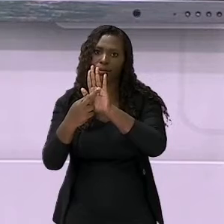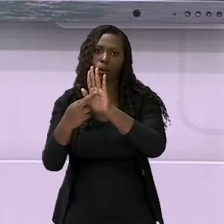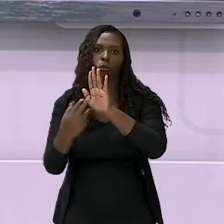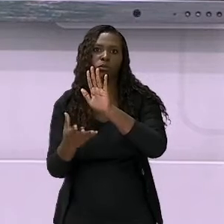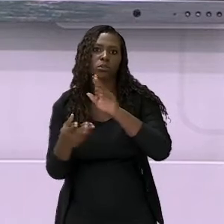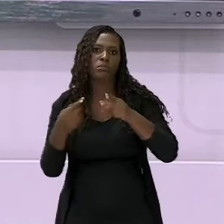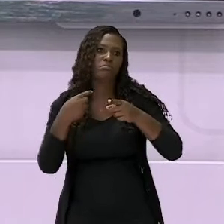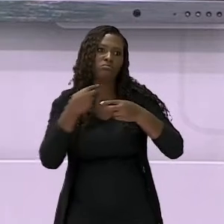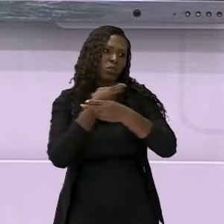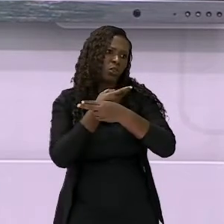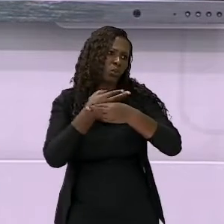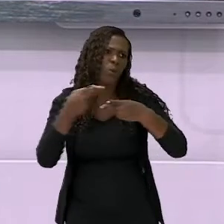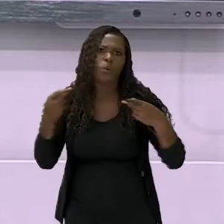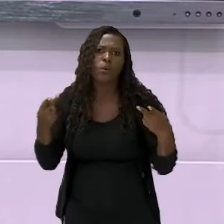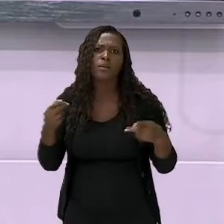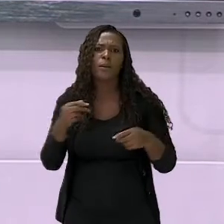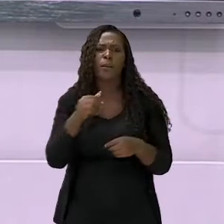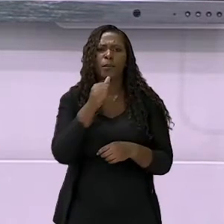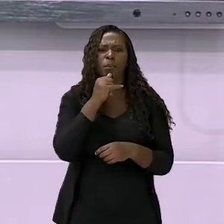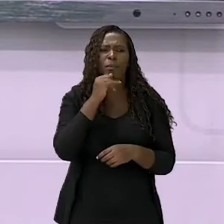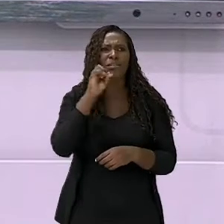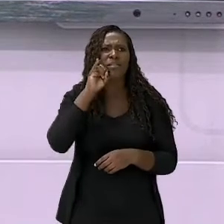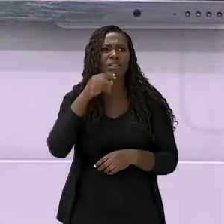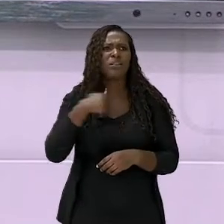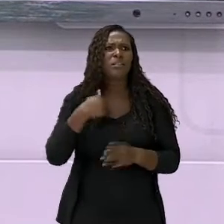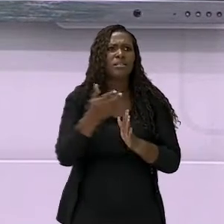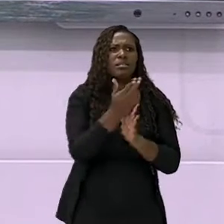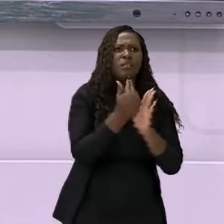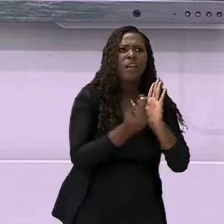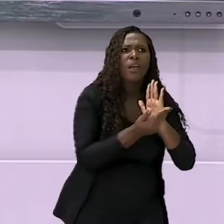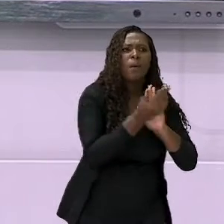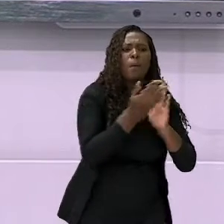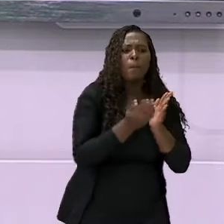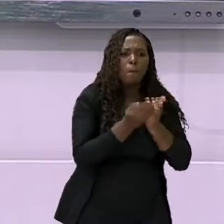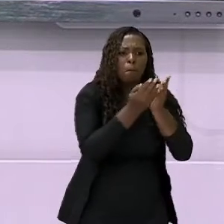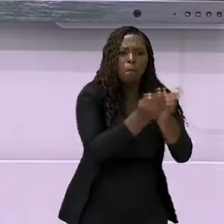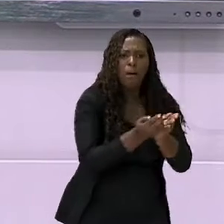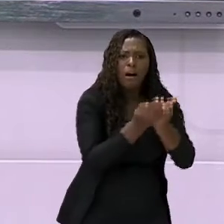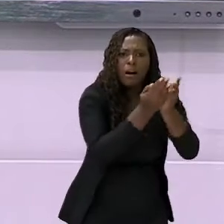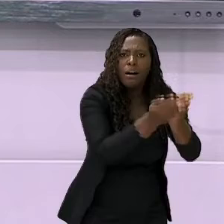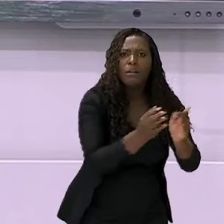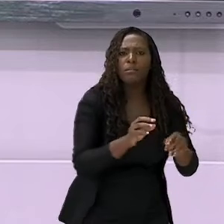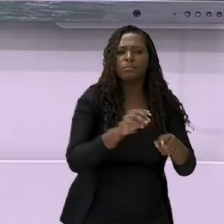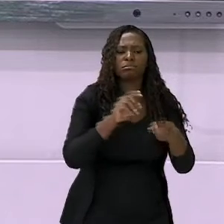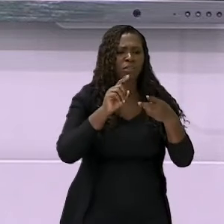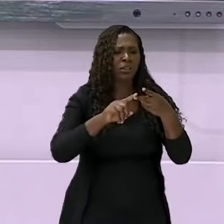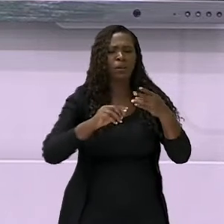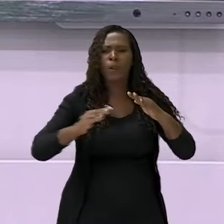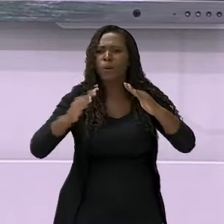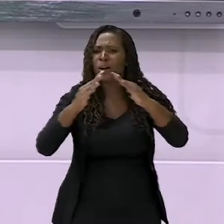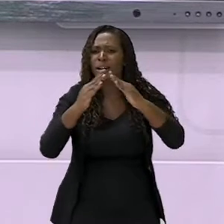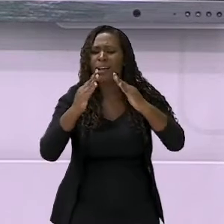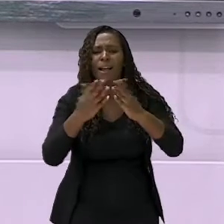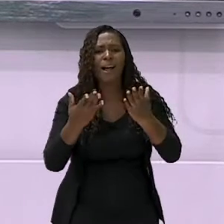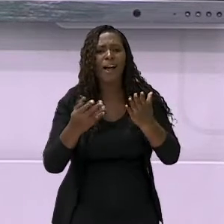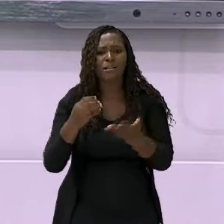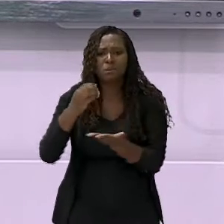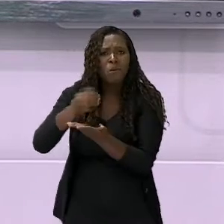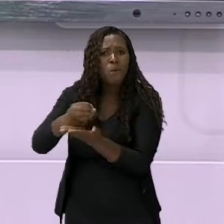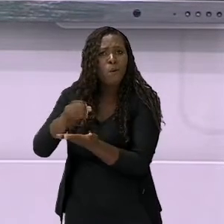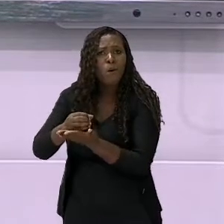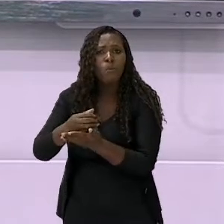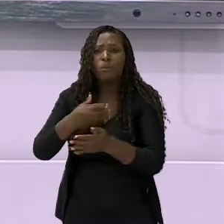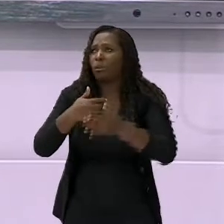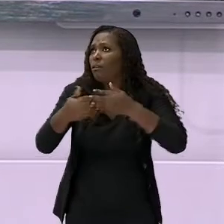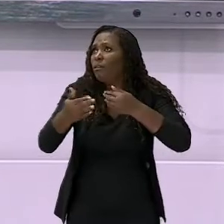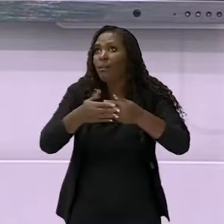um barco, se eu desenhar uma casa, eu desenhar e mostrar, qualquer um vai identificar e vai